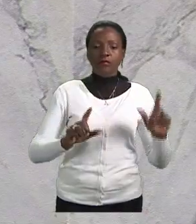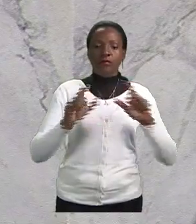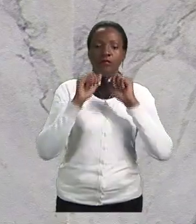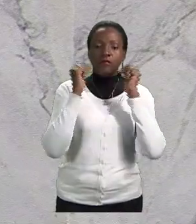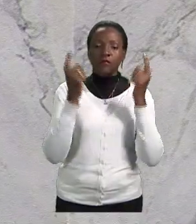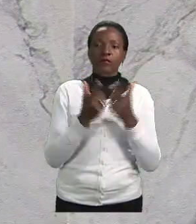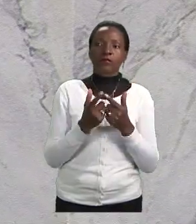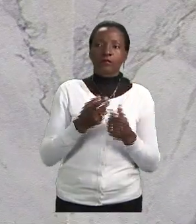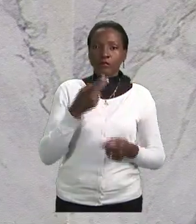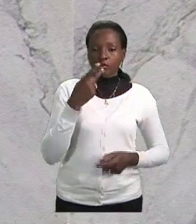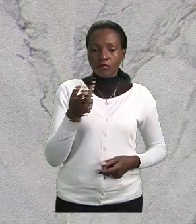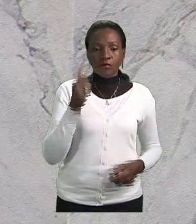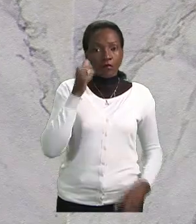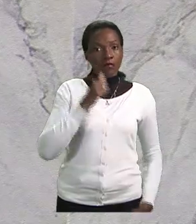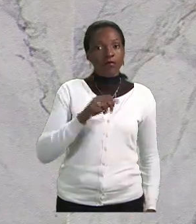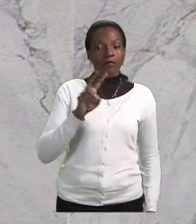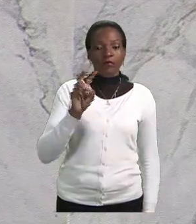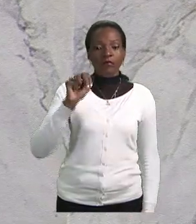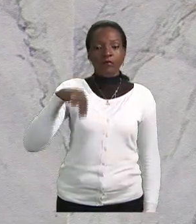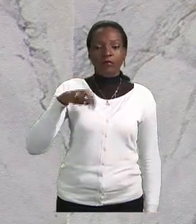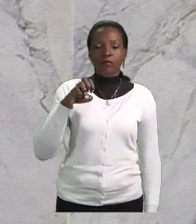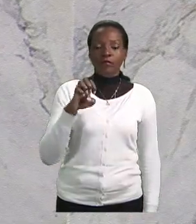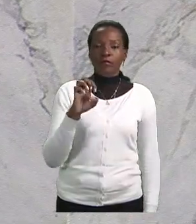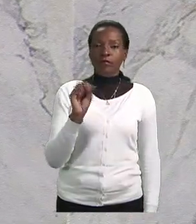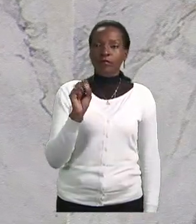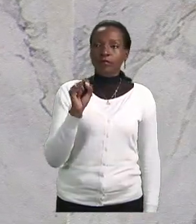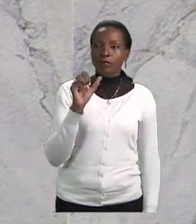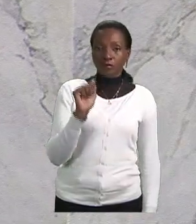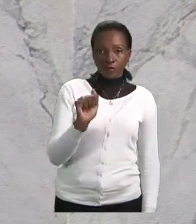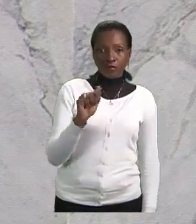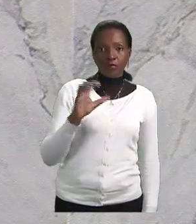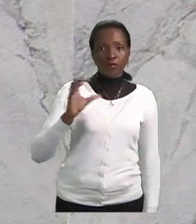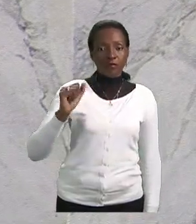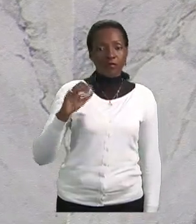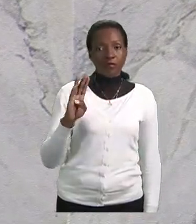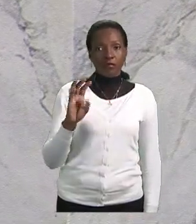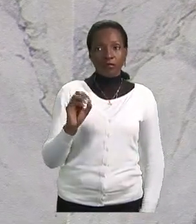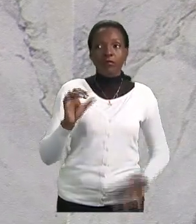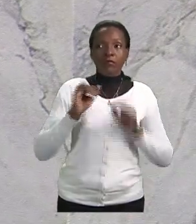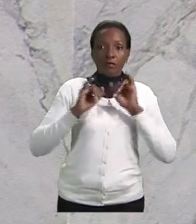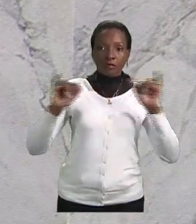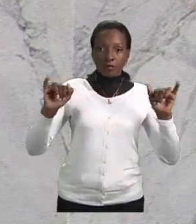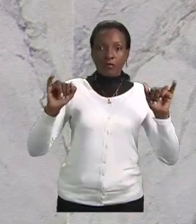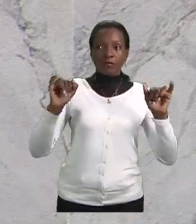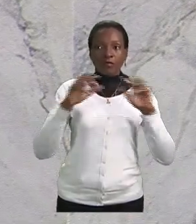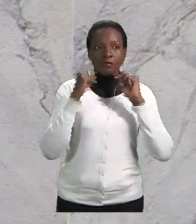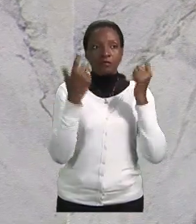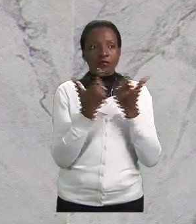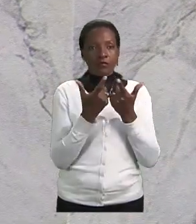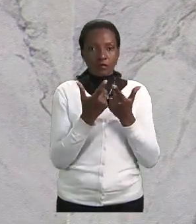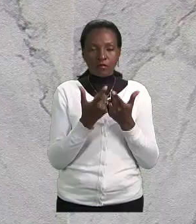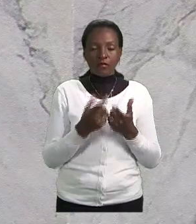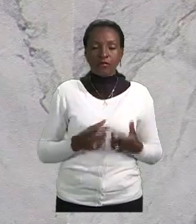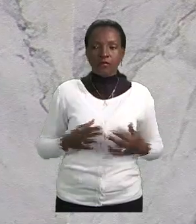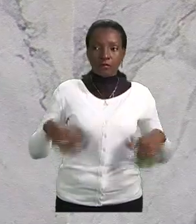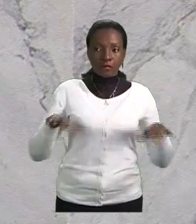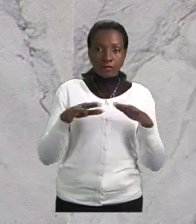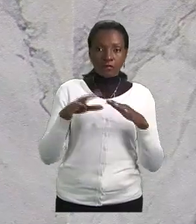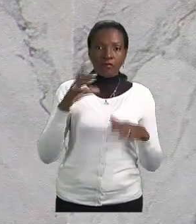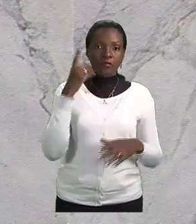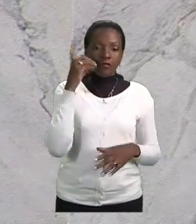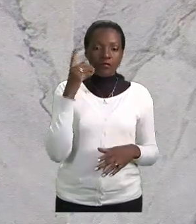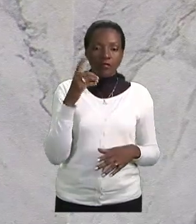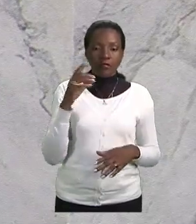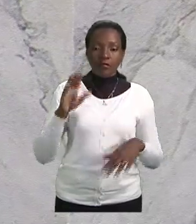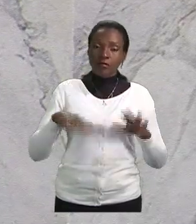vanessa que representa a nossa assessoria militar eu queria dar ciência à casa todos deputados muitas vezes a gente fala da segurança do local